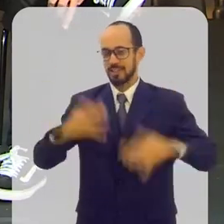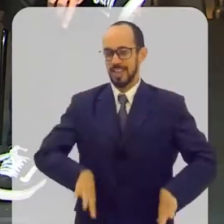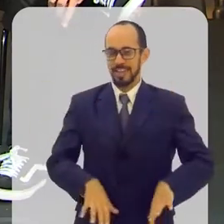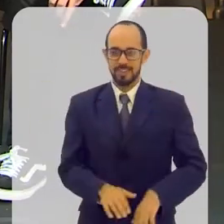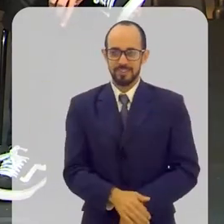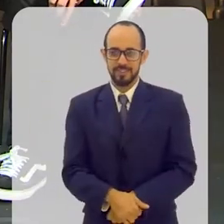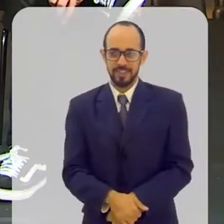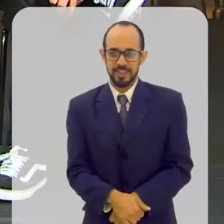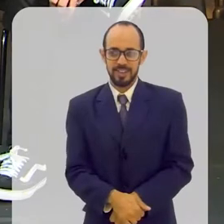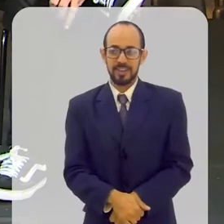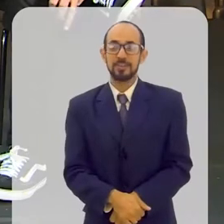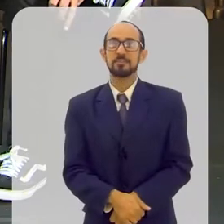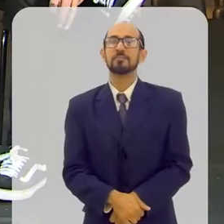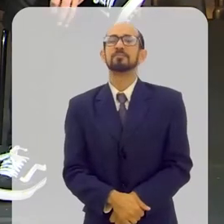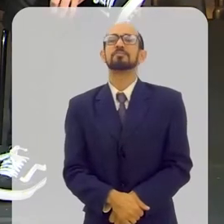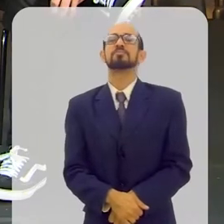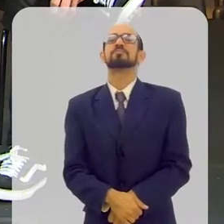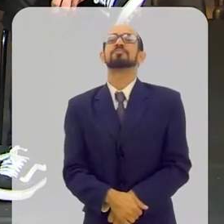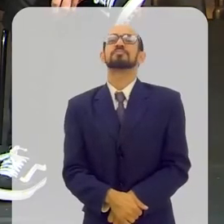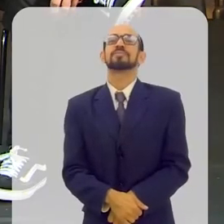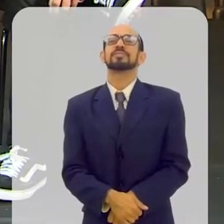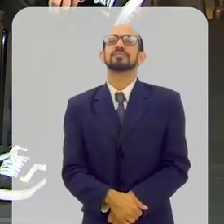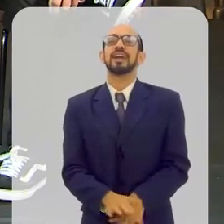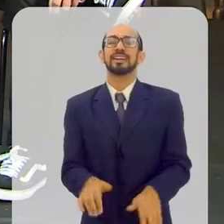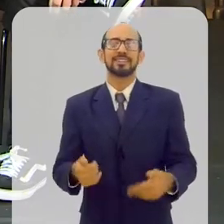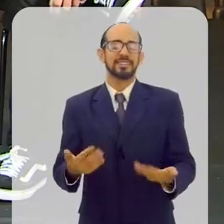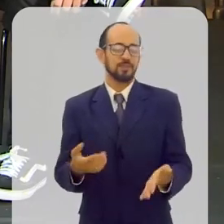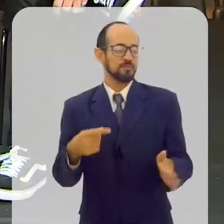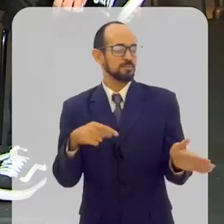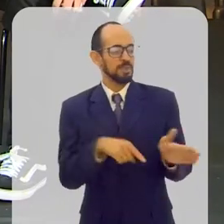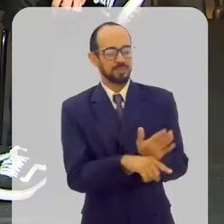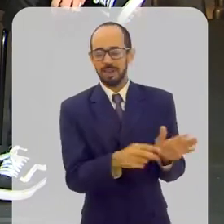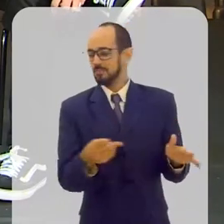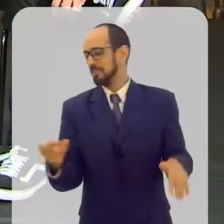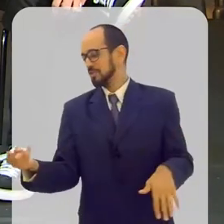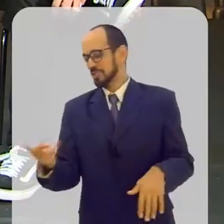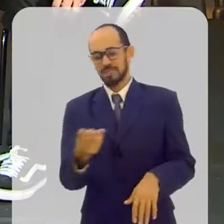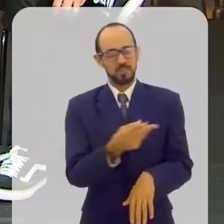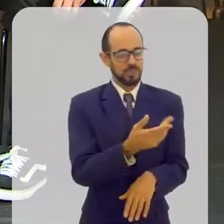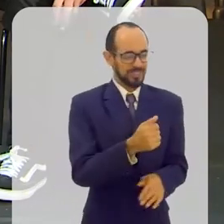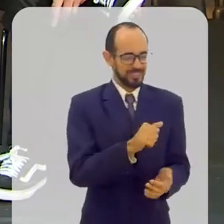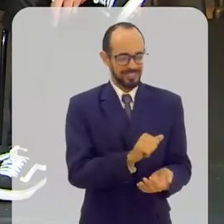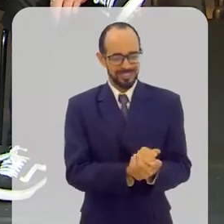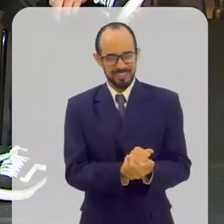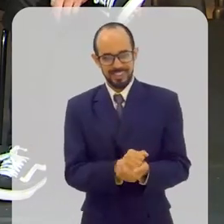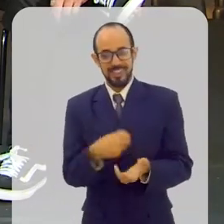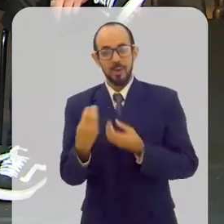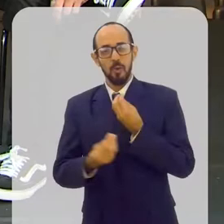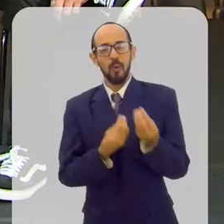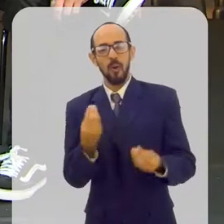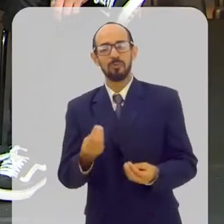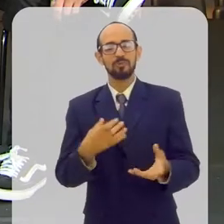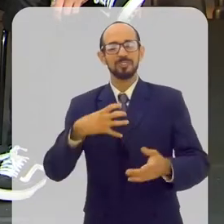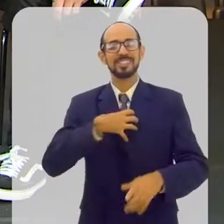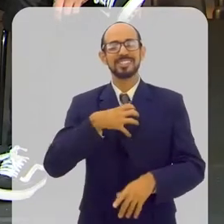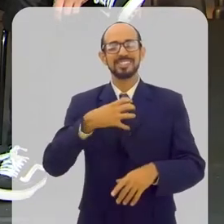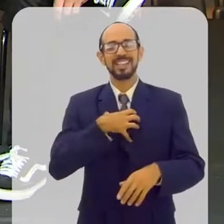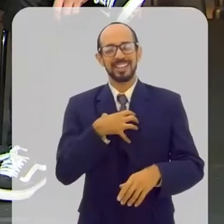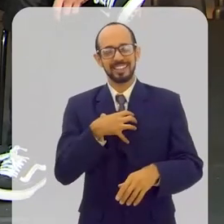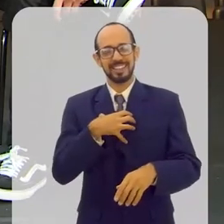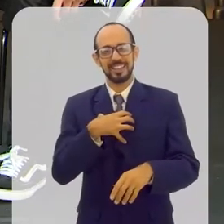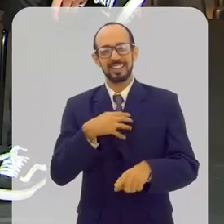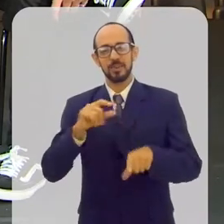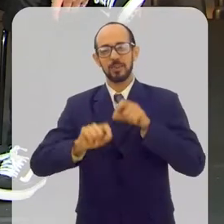que assistir. Agora, vocês, religiosos, como é que vocês sentem